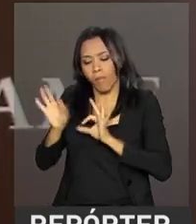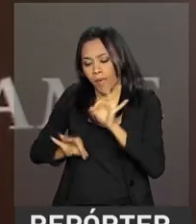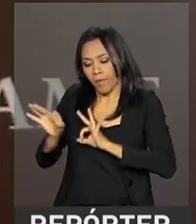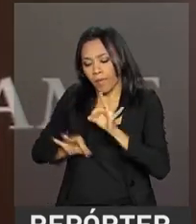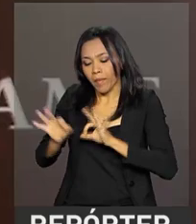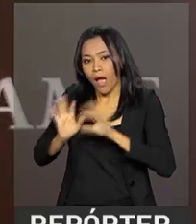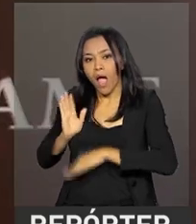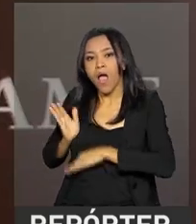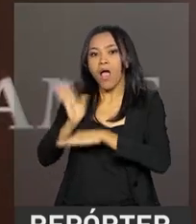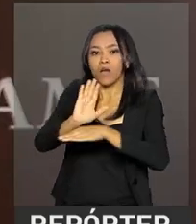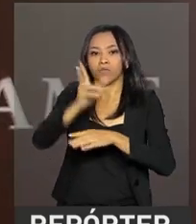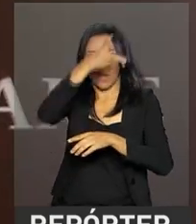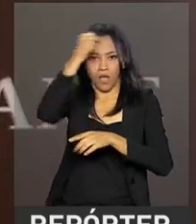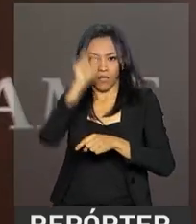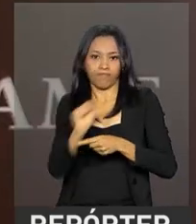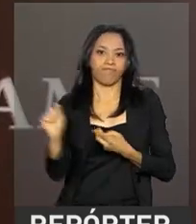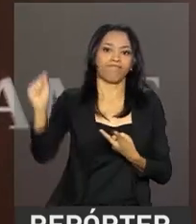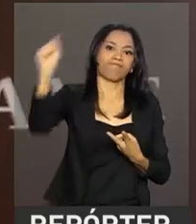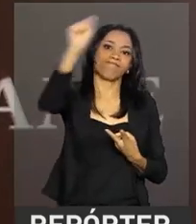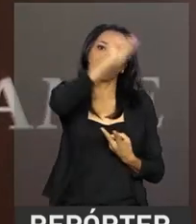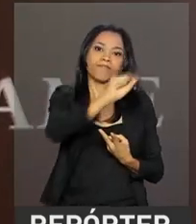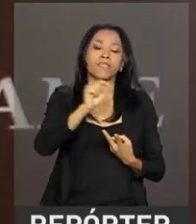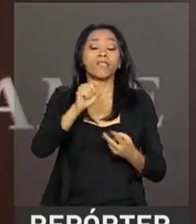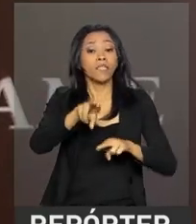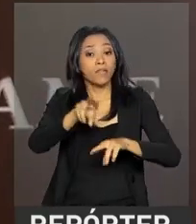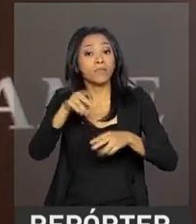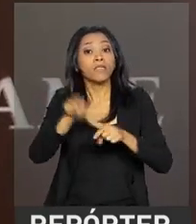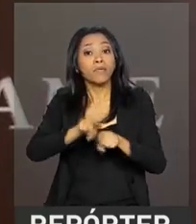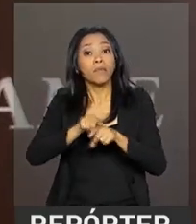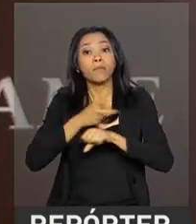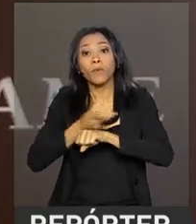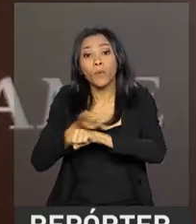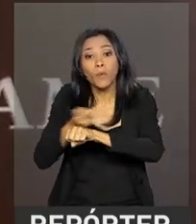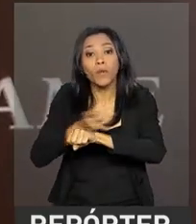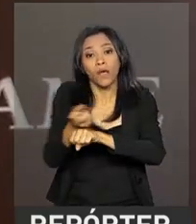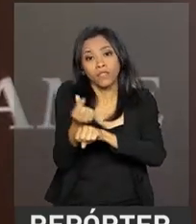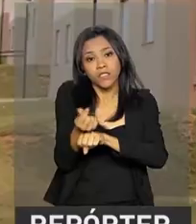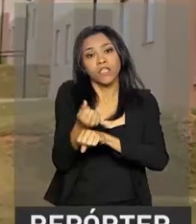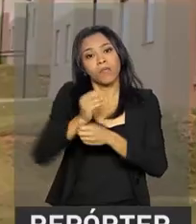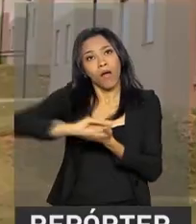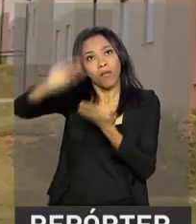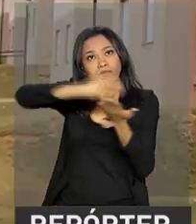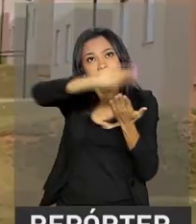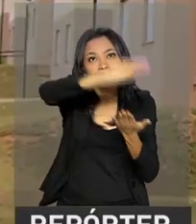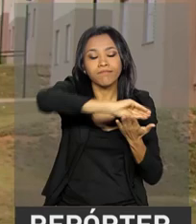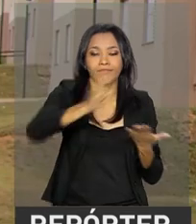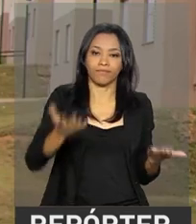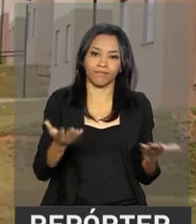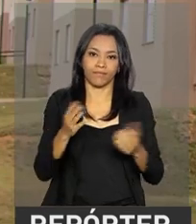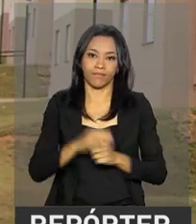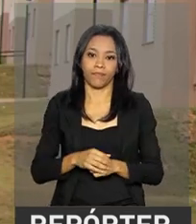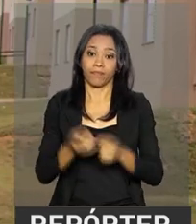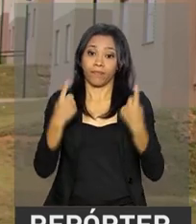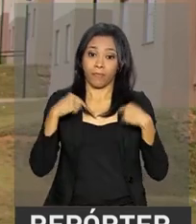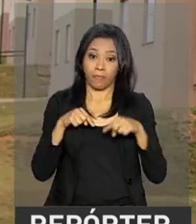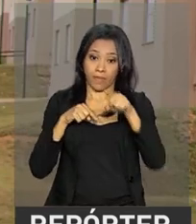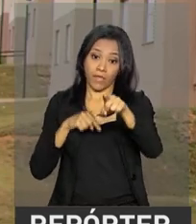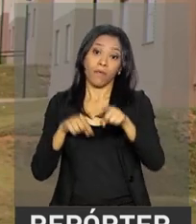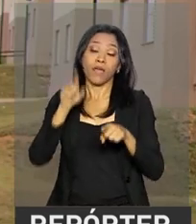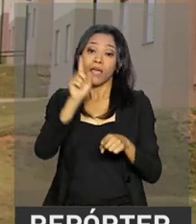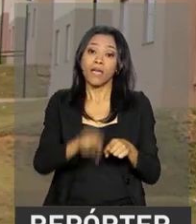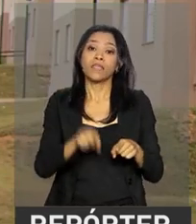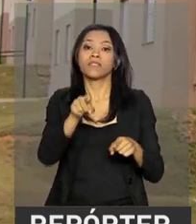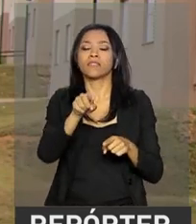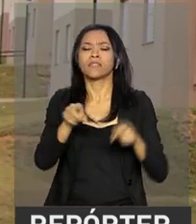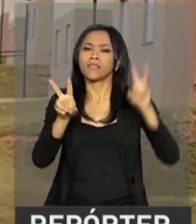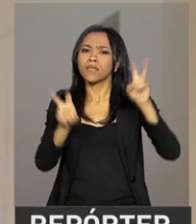projetos, para que nós consigamos buscar as alternativas de recursos para estes investimentos. Os recursos para o Agora é Avançar virão do orçamento